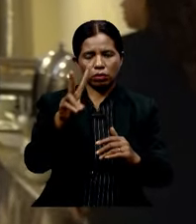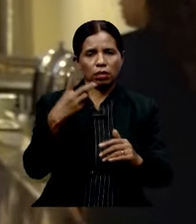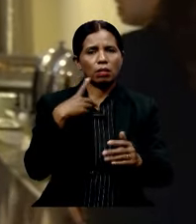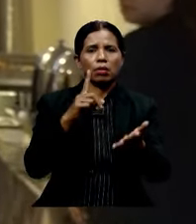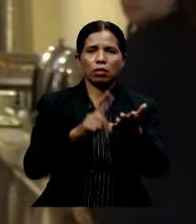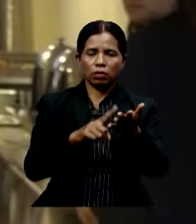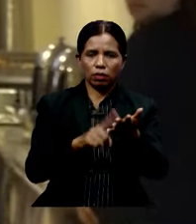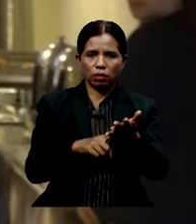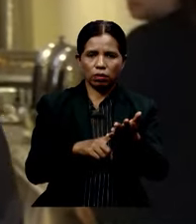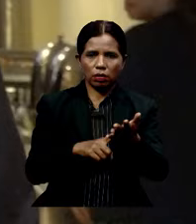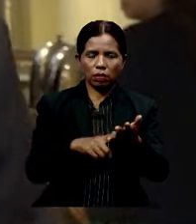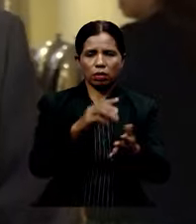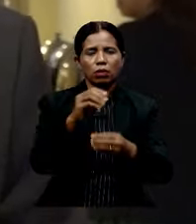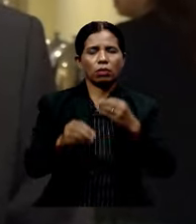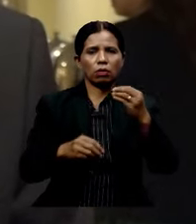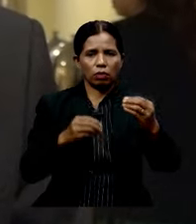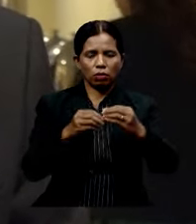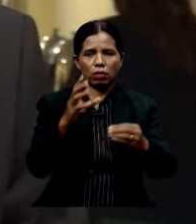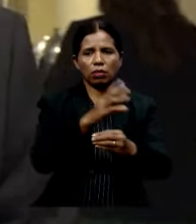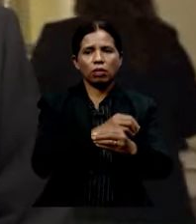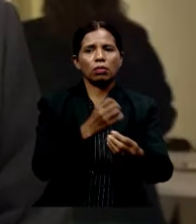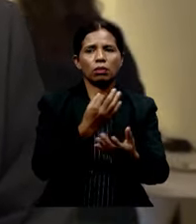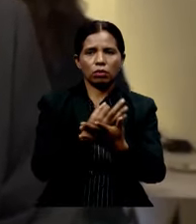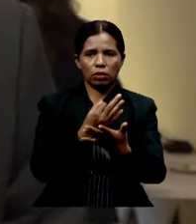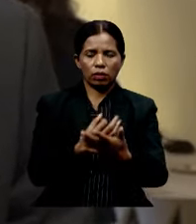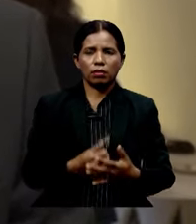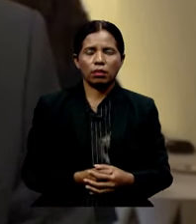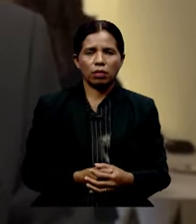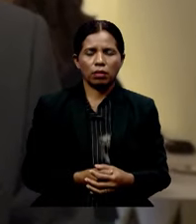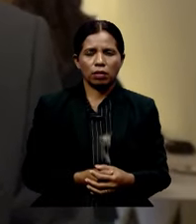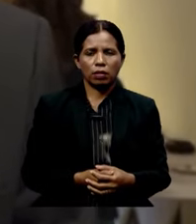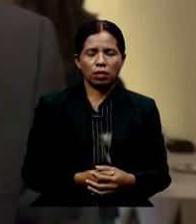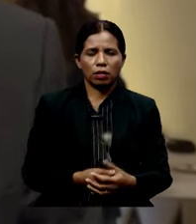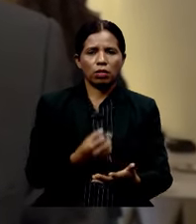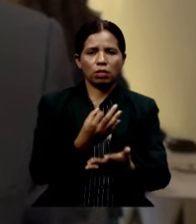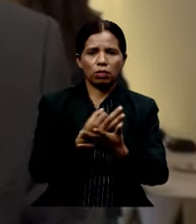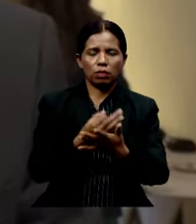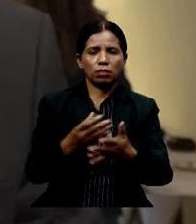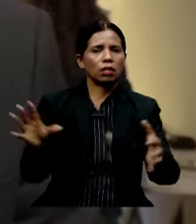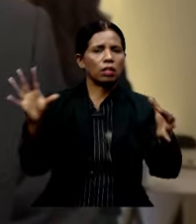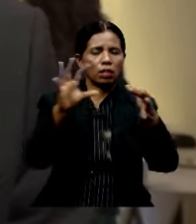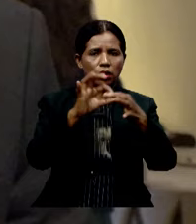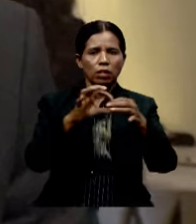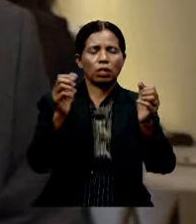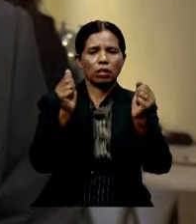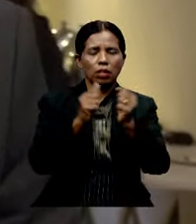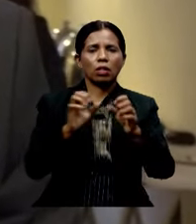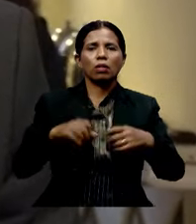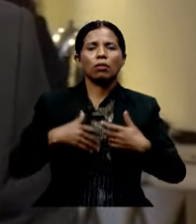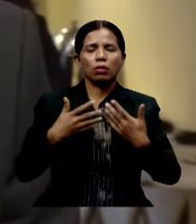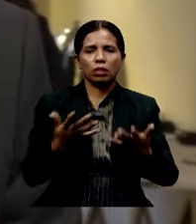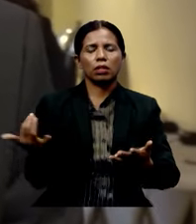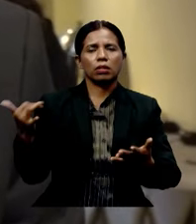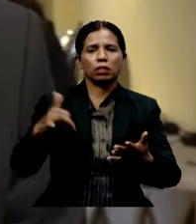discuti maka sobre digitalização financeira. Digitalização financeira liga liu ho o insa